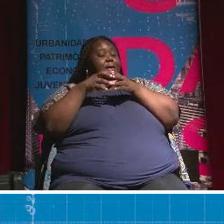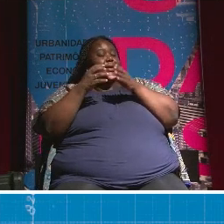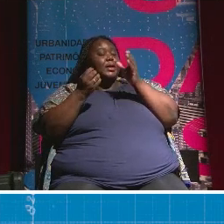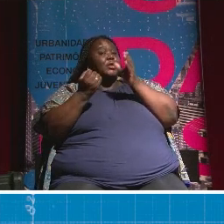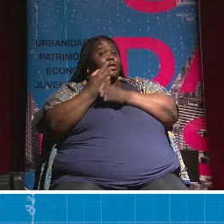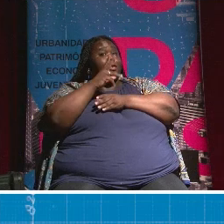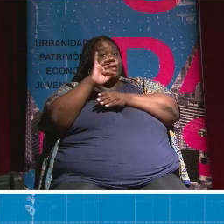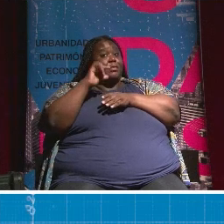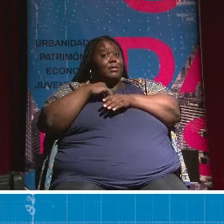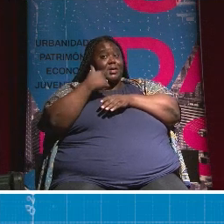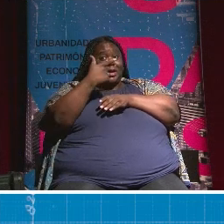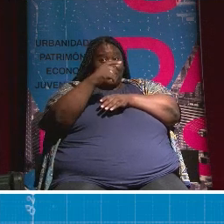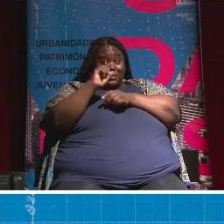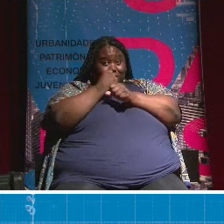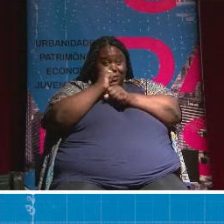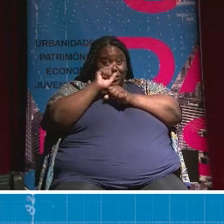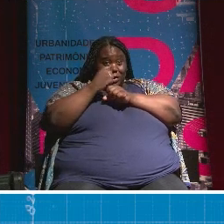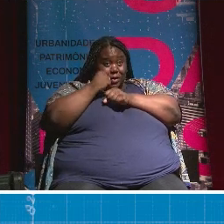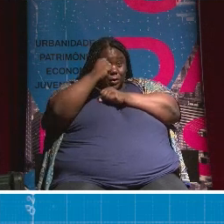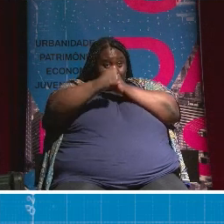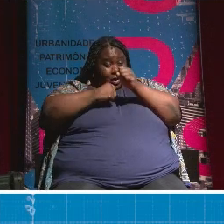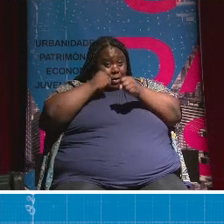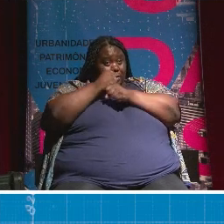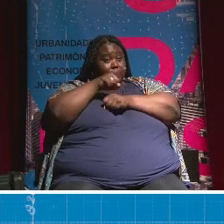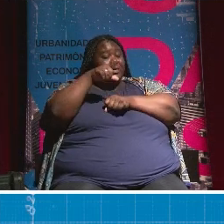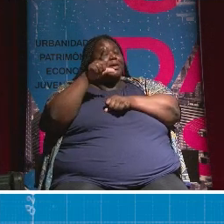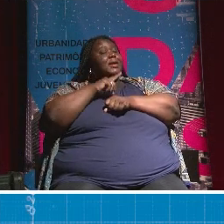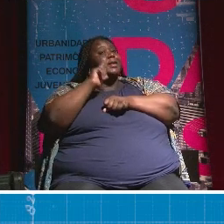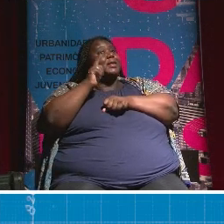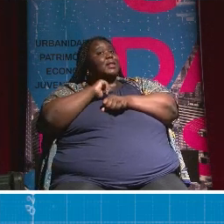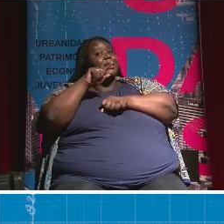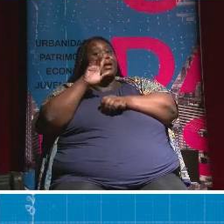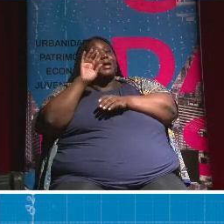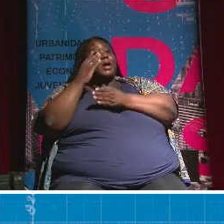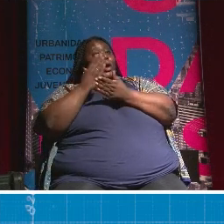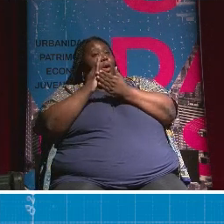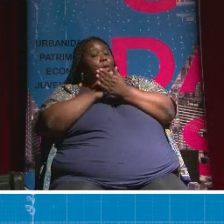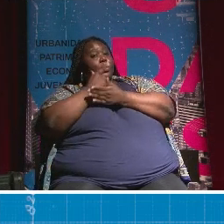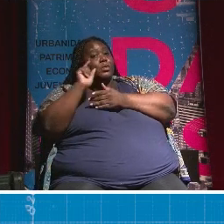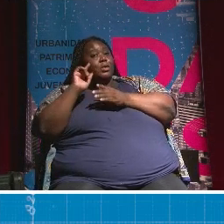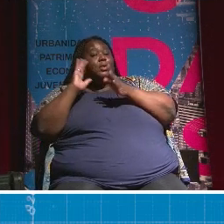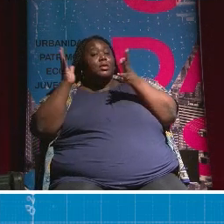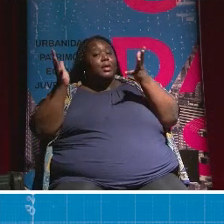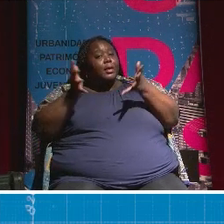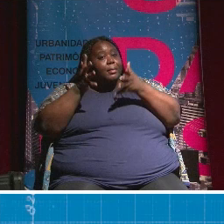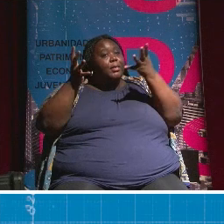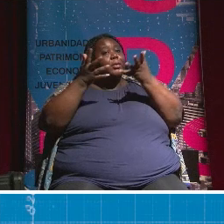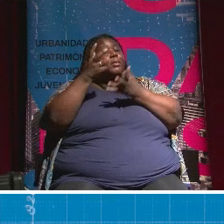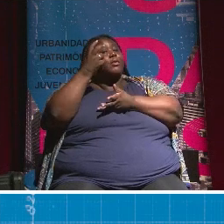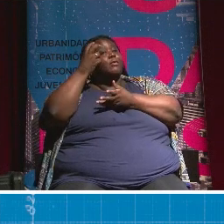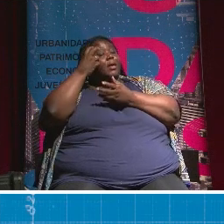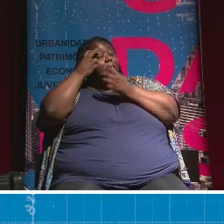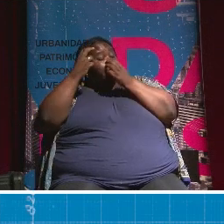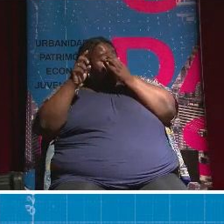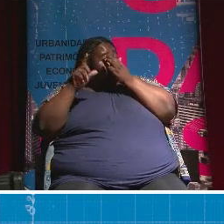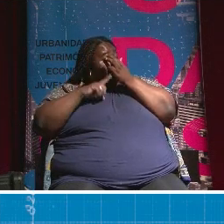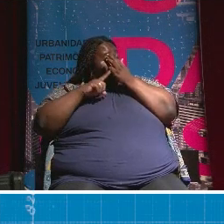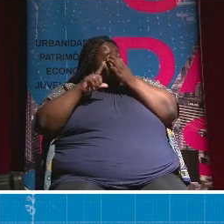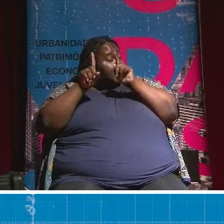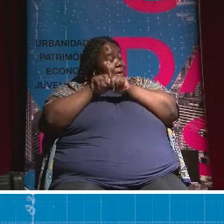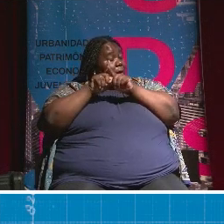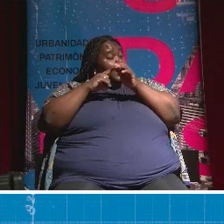vai completar 20 anos o ano que vem, e que tem, dentre outras coisas, promover a criatividade e as indústrias